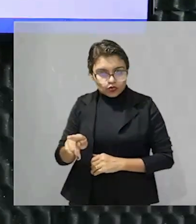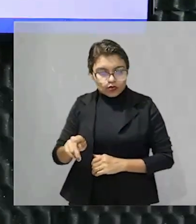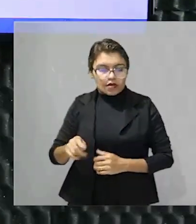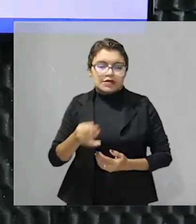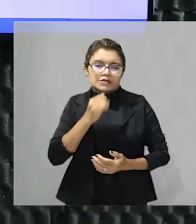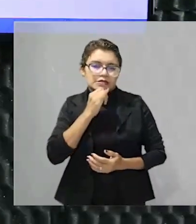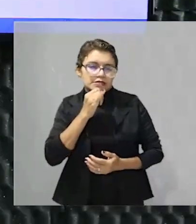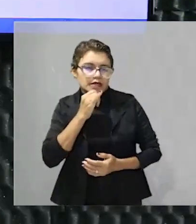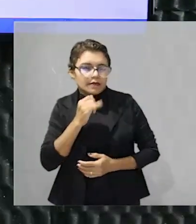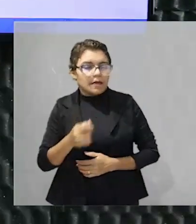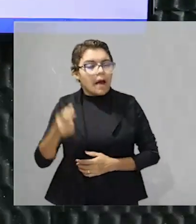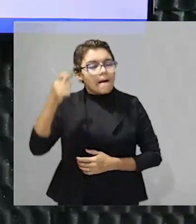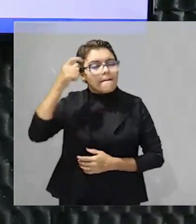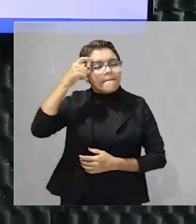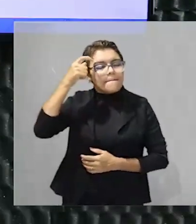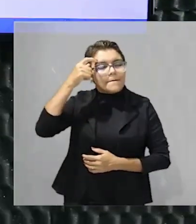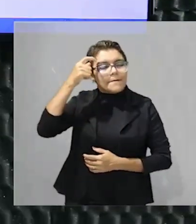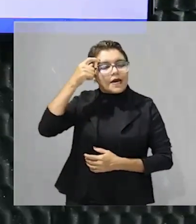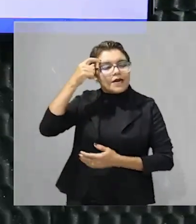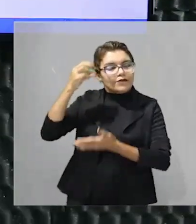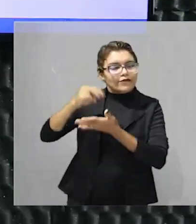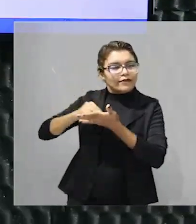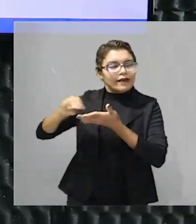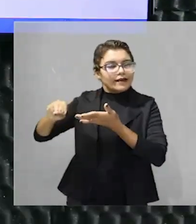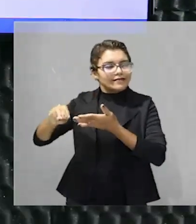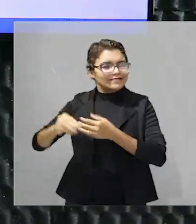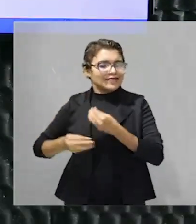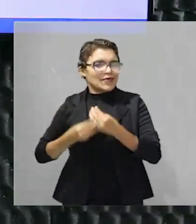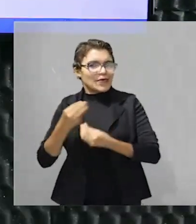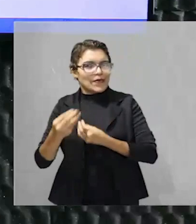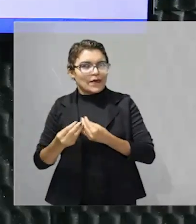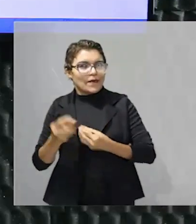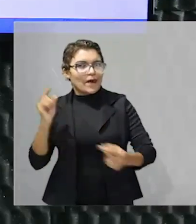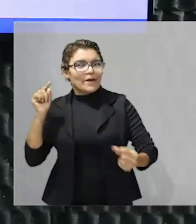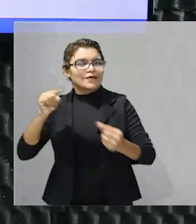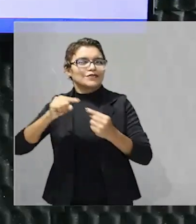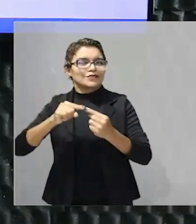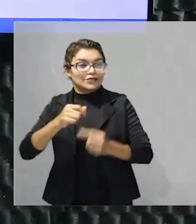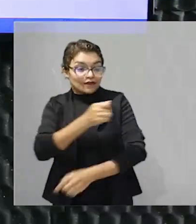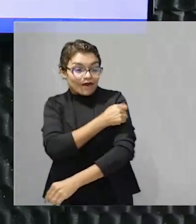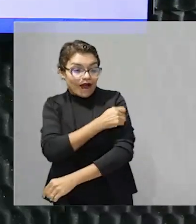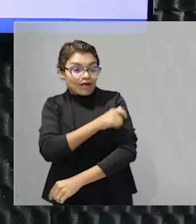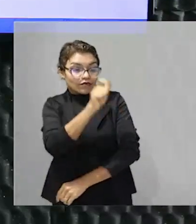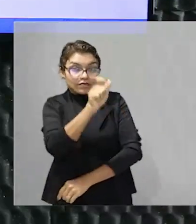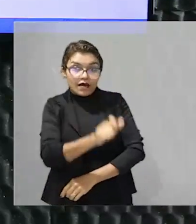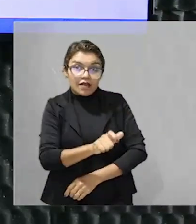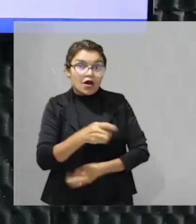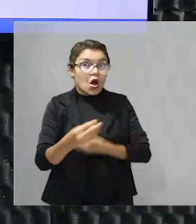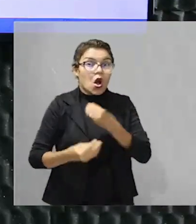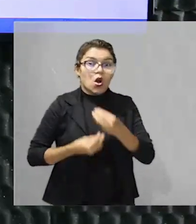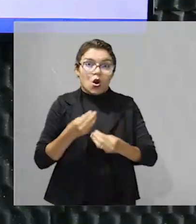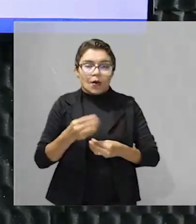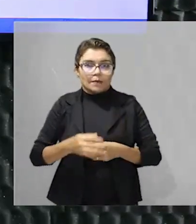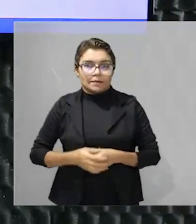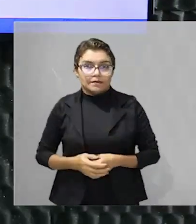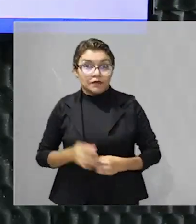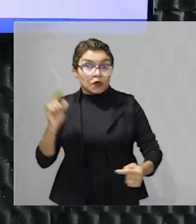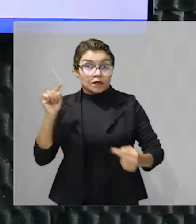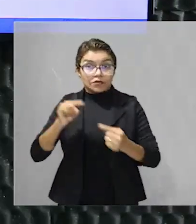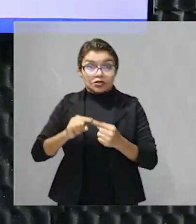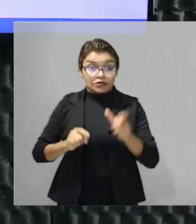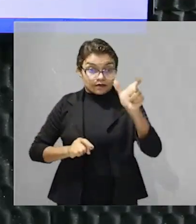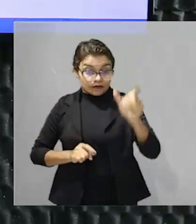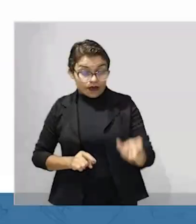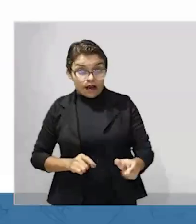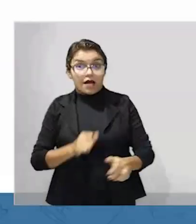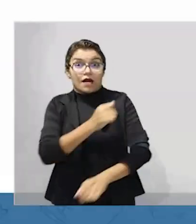trabalho mentalmente. Qual é o objetivo, então, da estudante? É importante marcar isso. O objetivo da